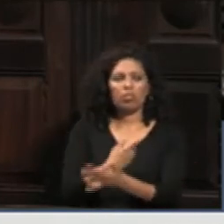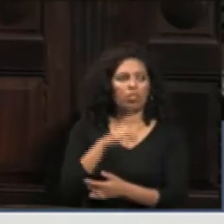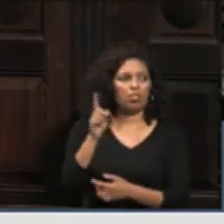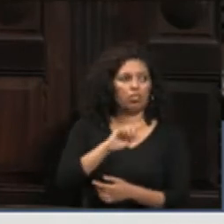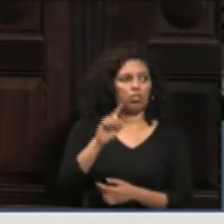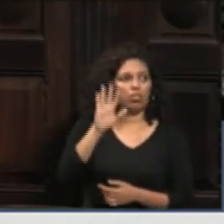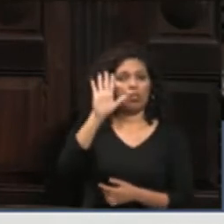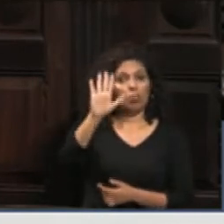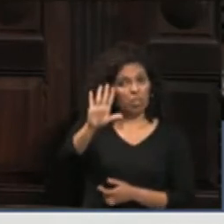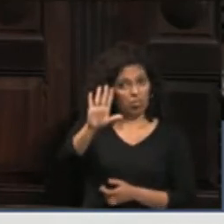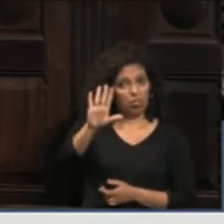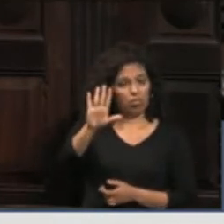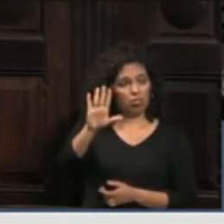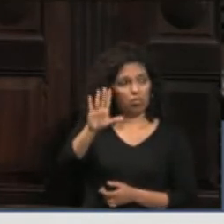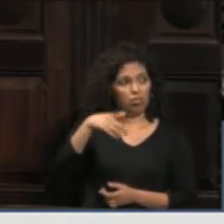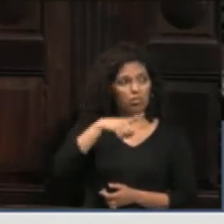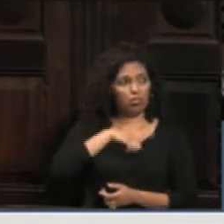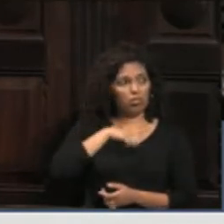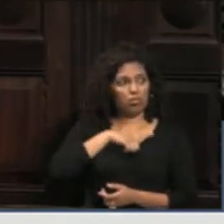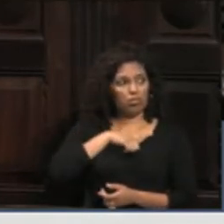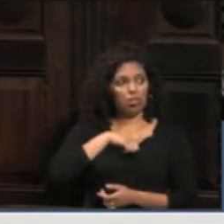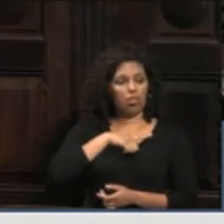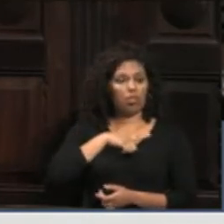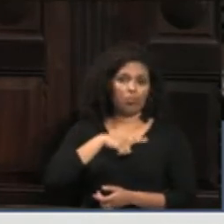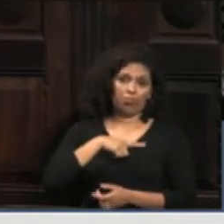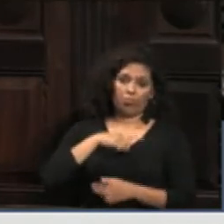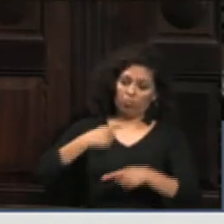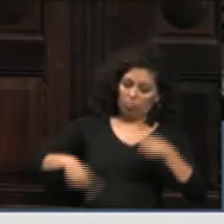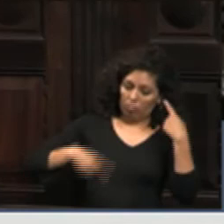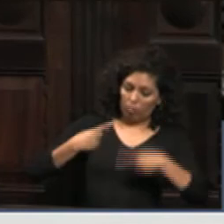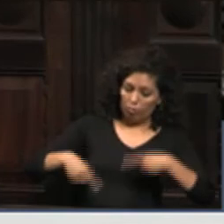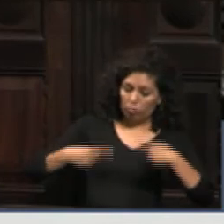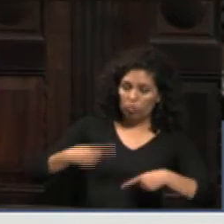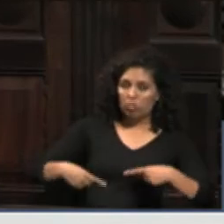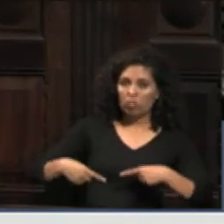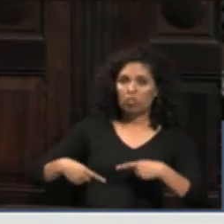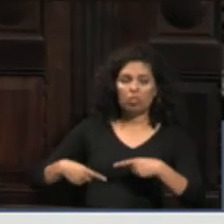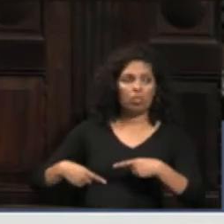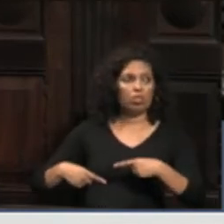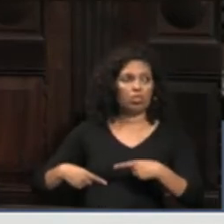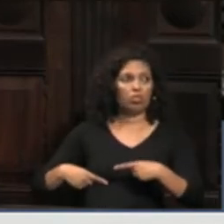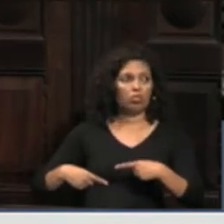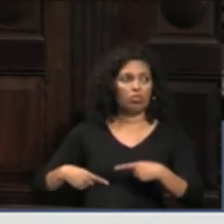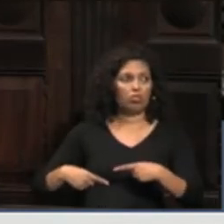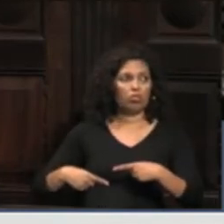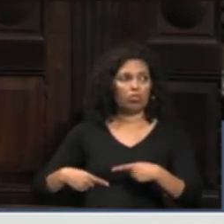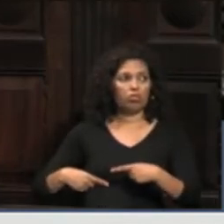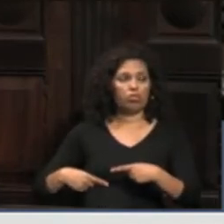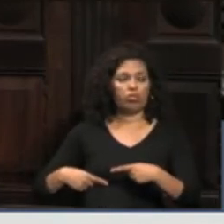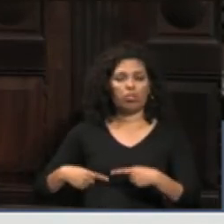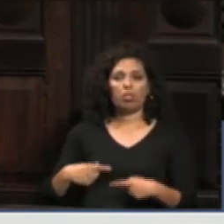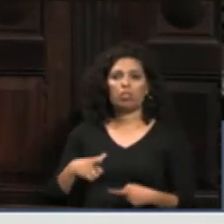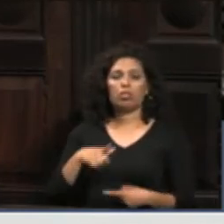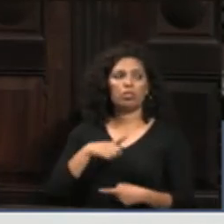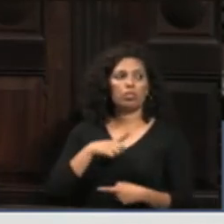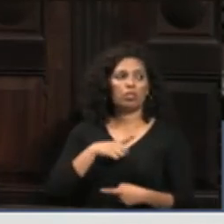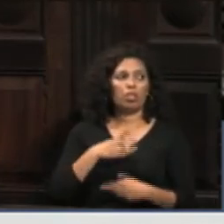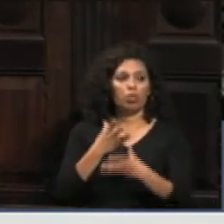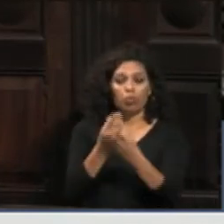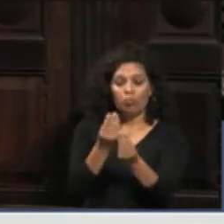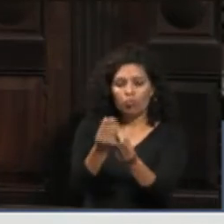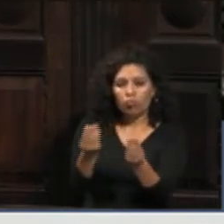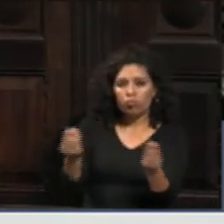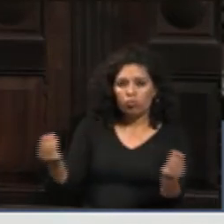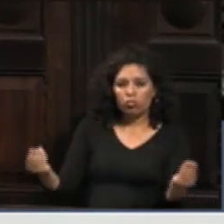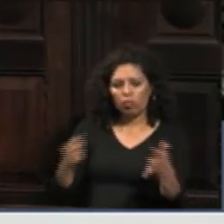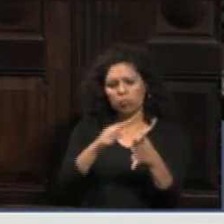é claro que numa campanha eleitoral, quer dizer, existe muitos